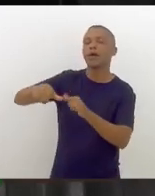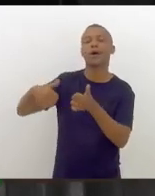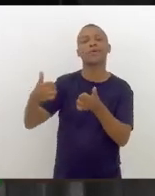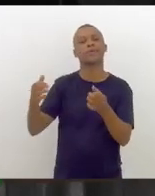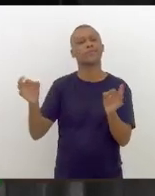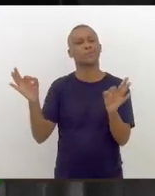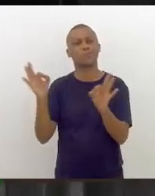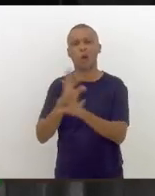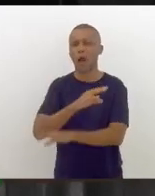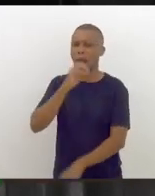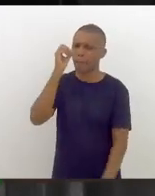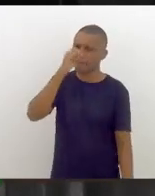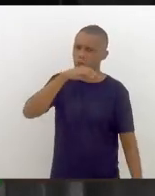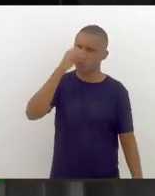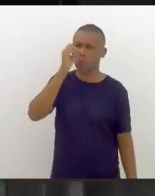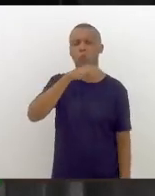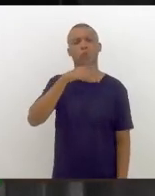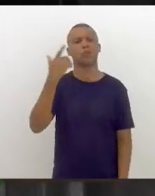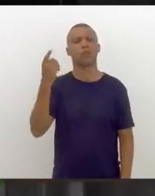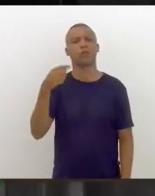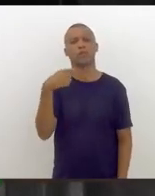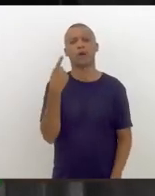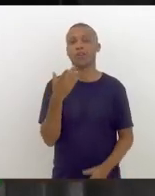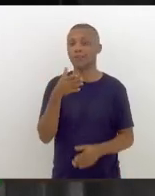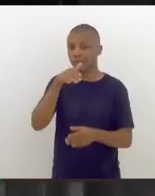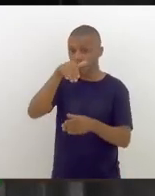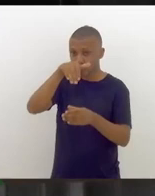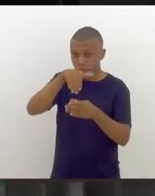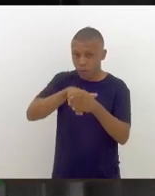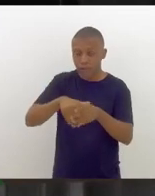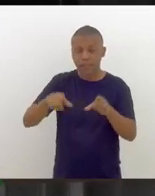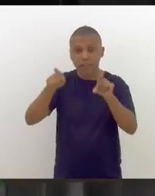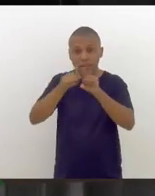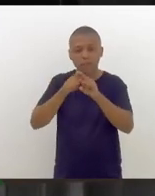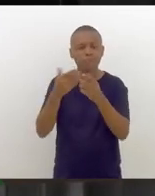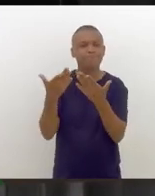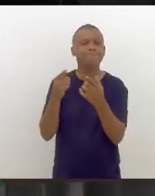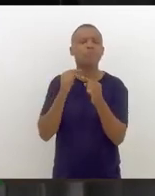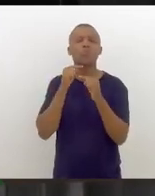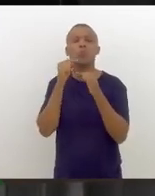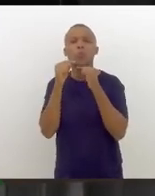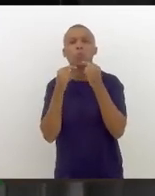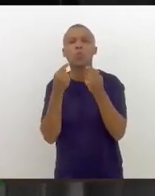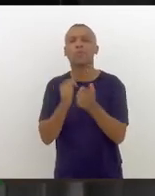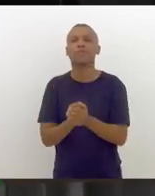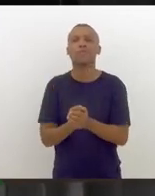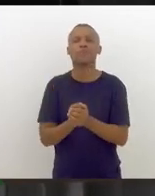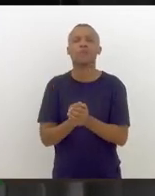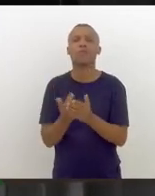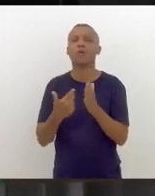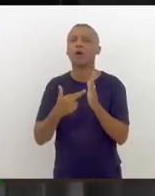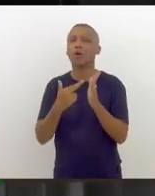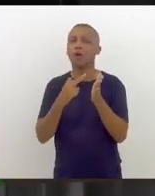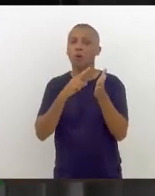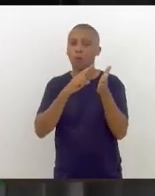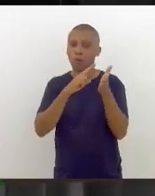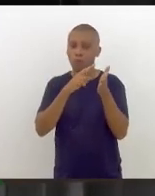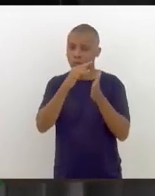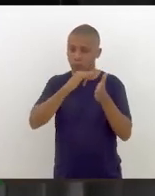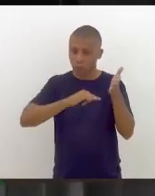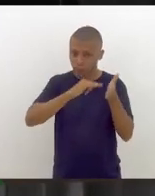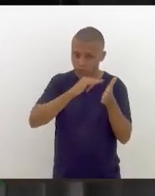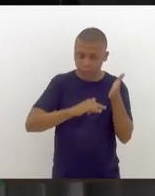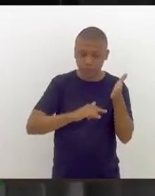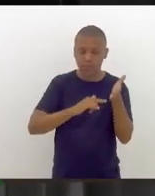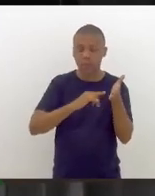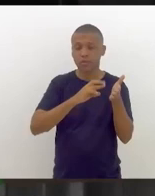completamente absurda que a gente votou aqui inclusive questionamos muito que foi um regime de recuperação fiscal